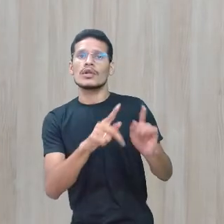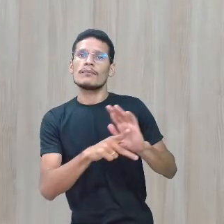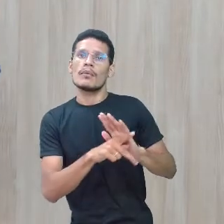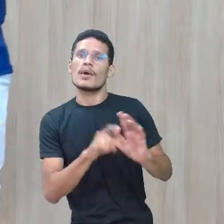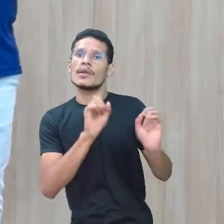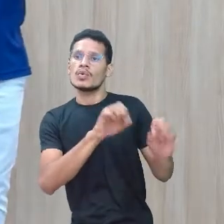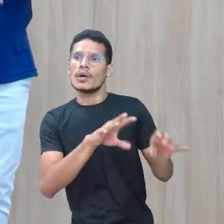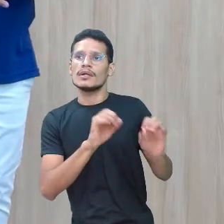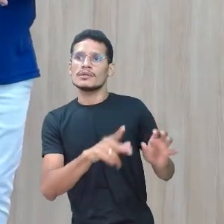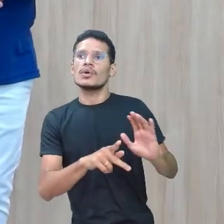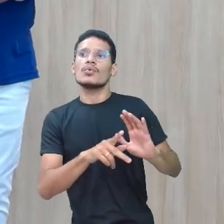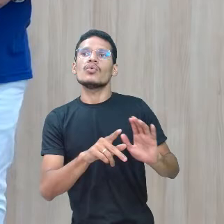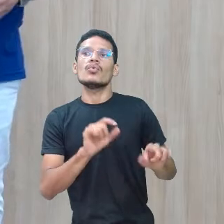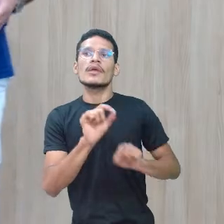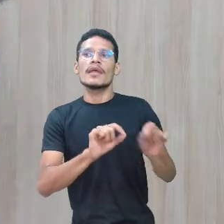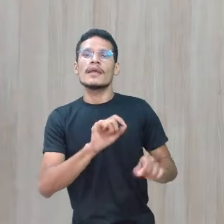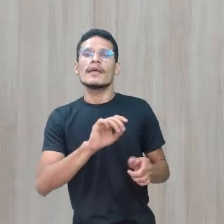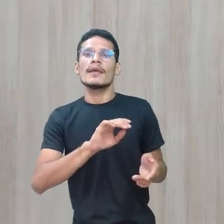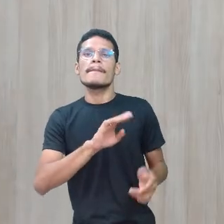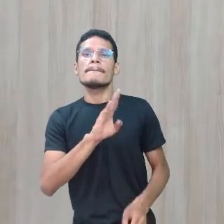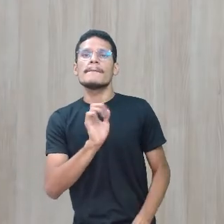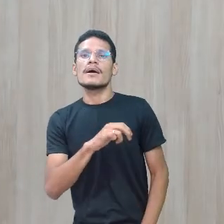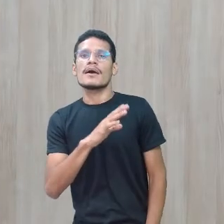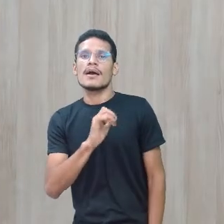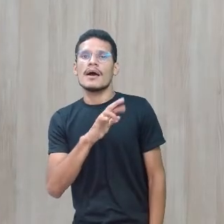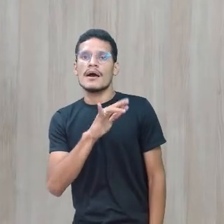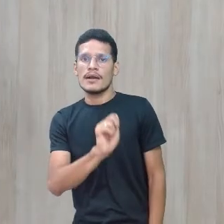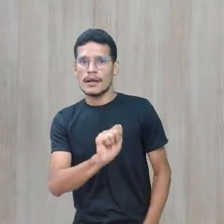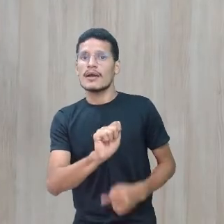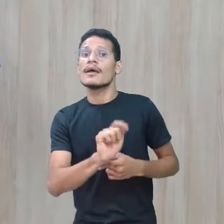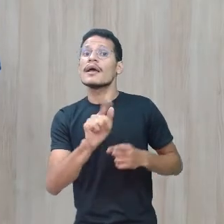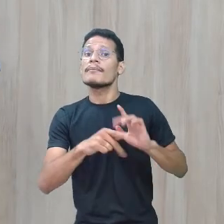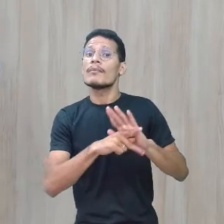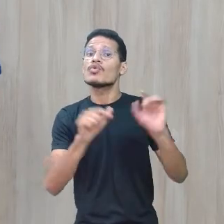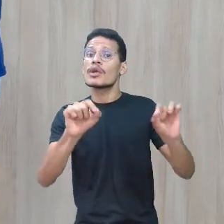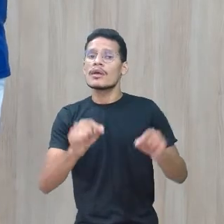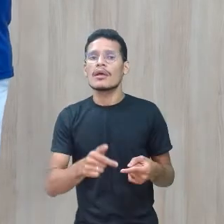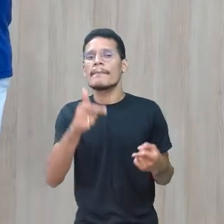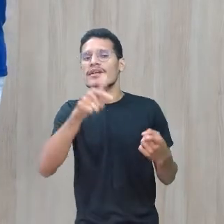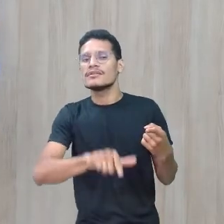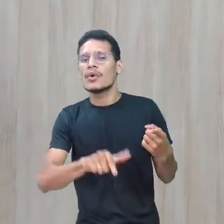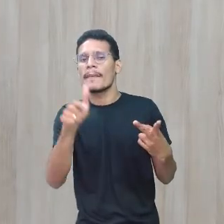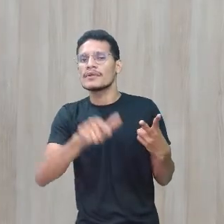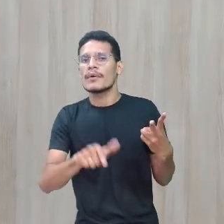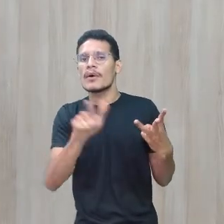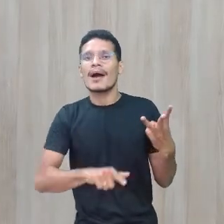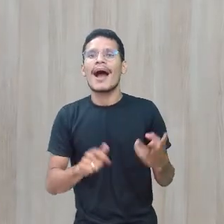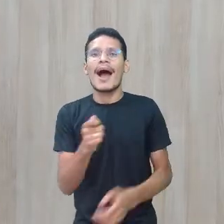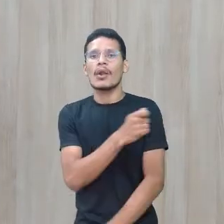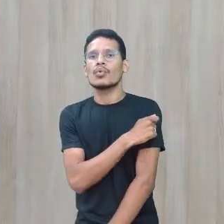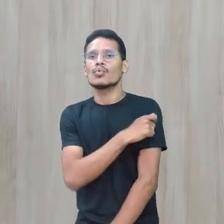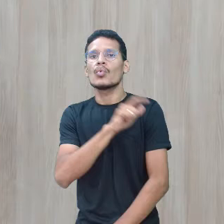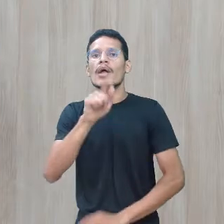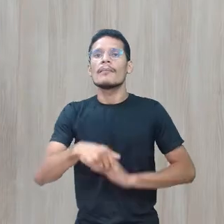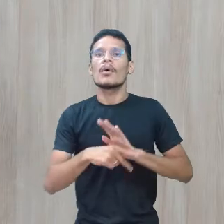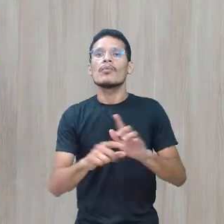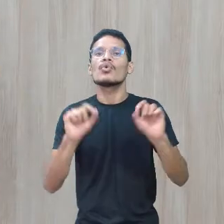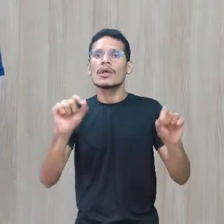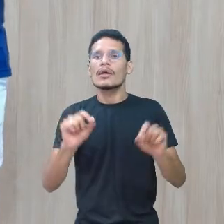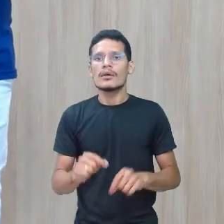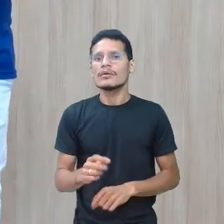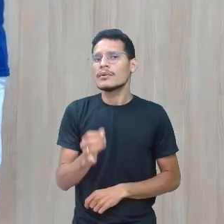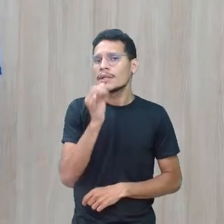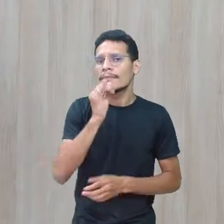educação bancária. O que era educação bancária? É a educação voltada para a repetição, onde o aluno ele é considerado como se fosse uma